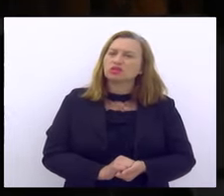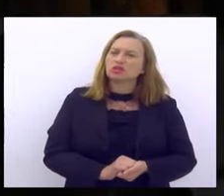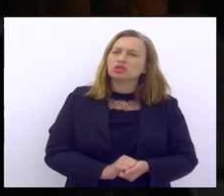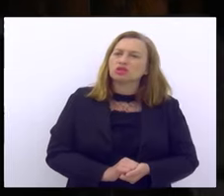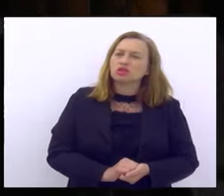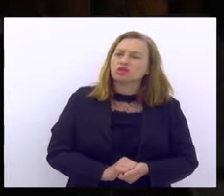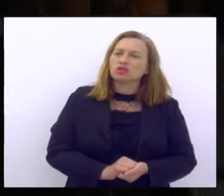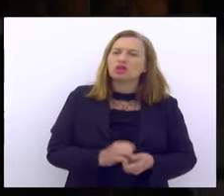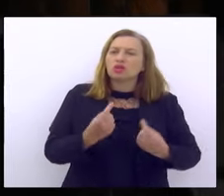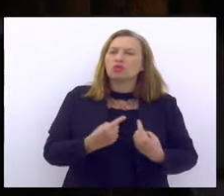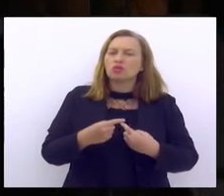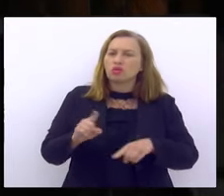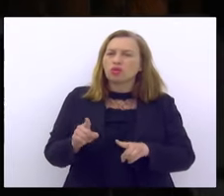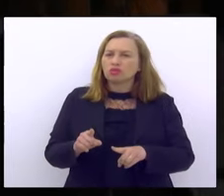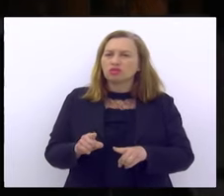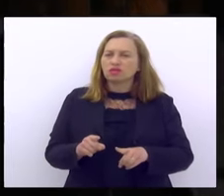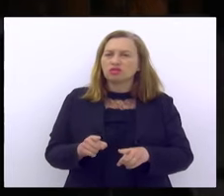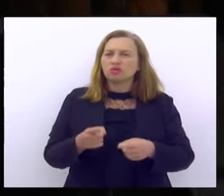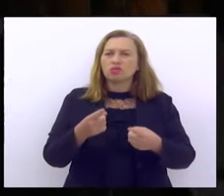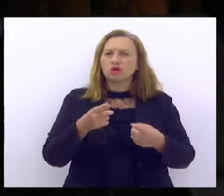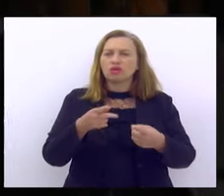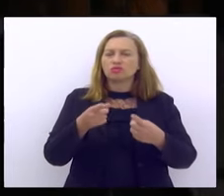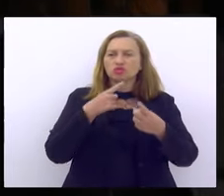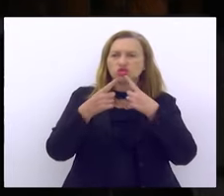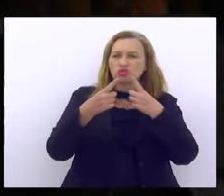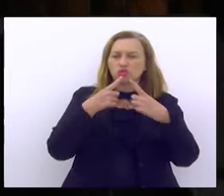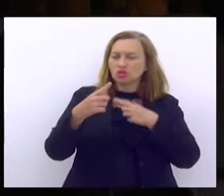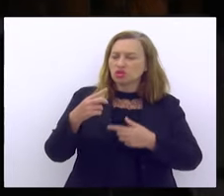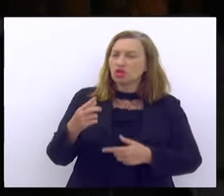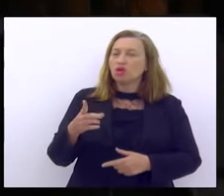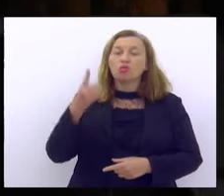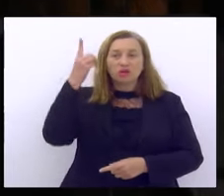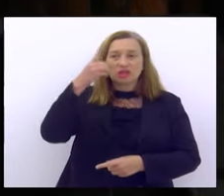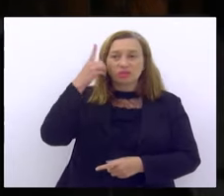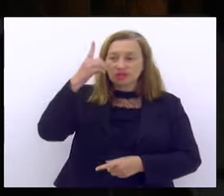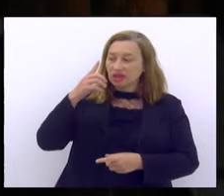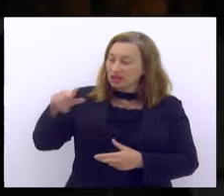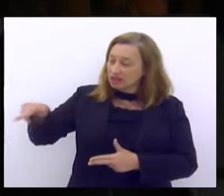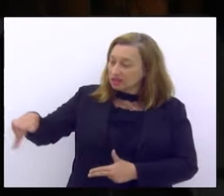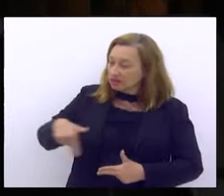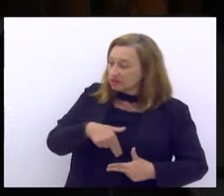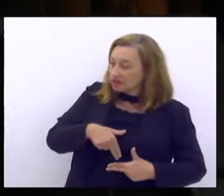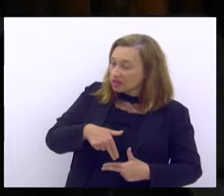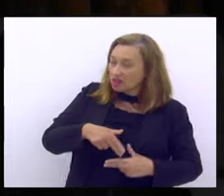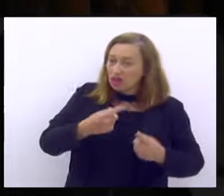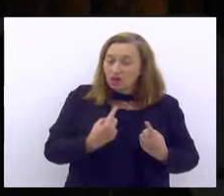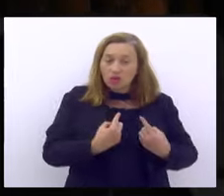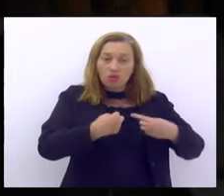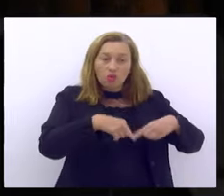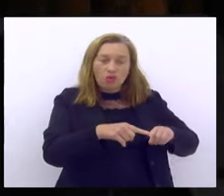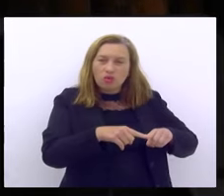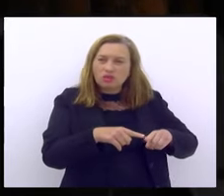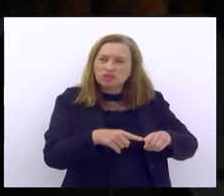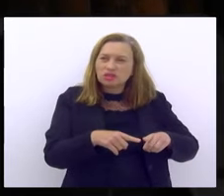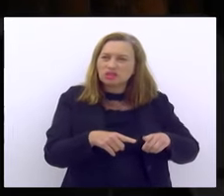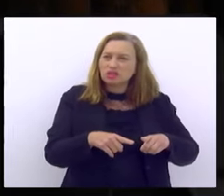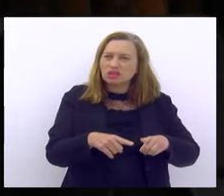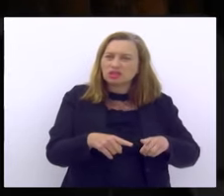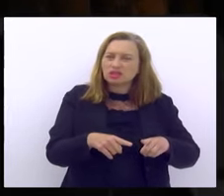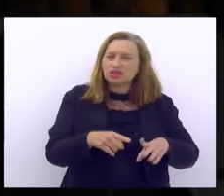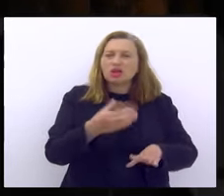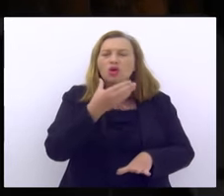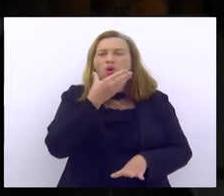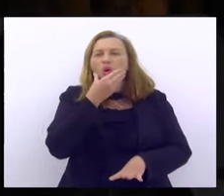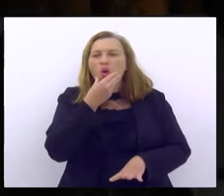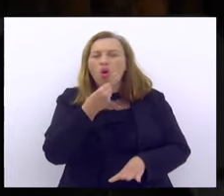ouviu anteriormente aqui de uma deputada, que veio a essa tribuna me antecedendo, atacando, vilipendiando os bravos